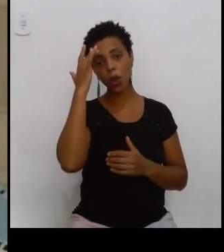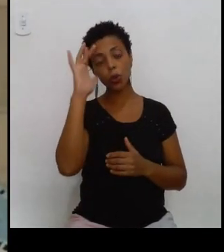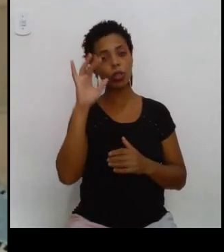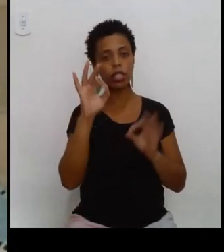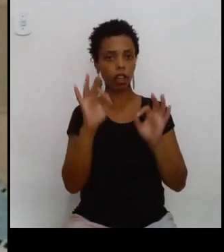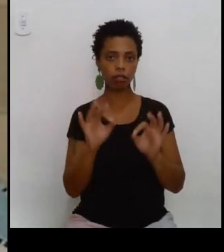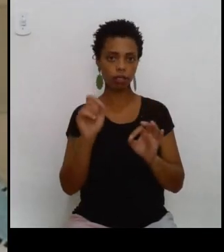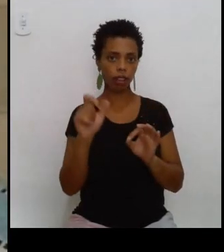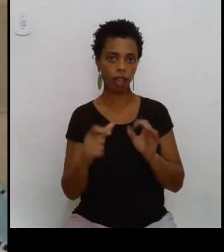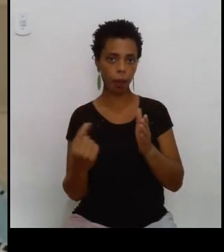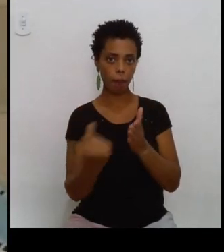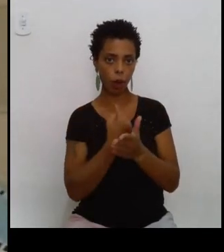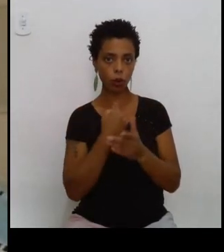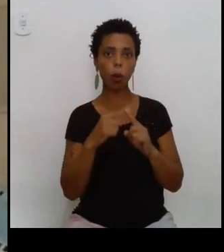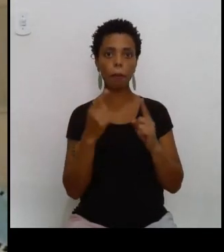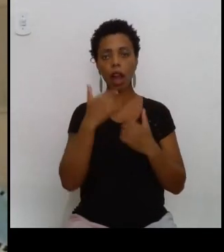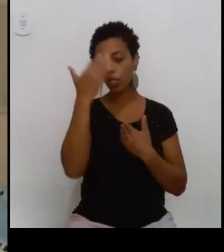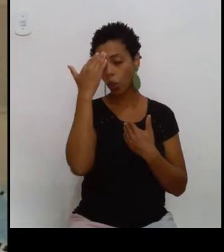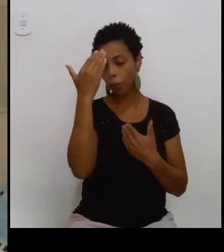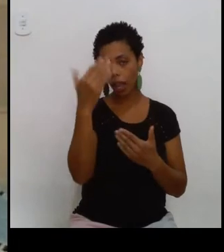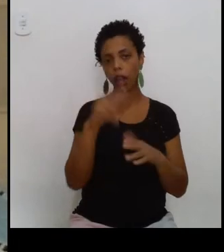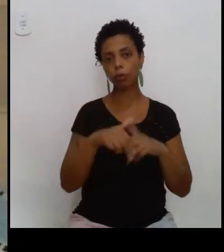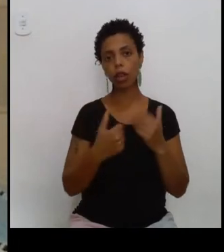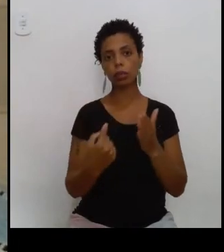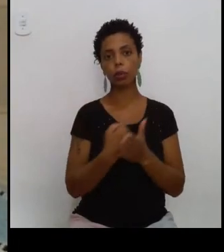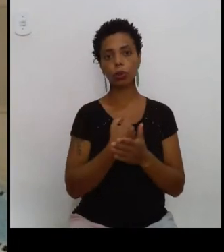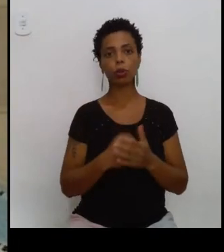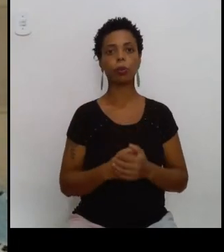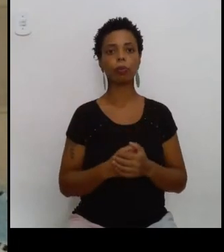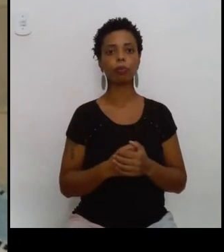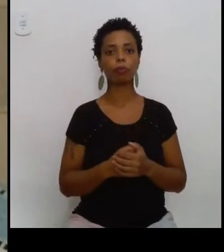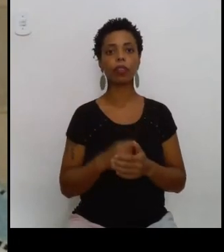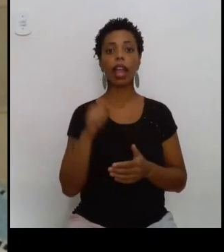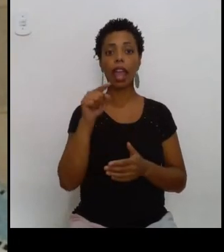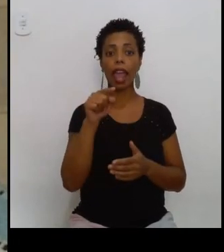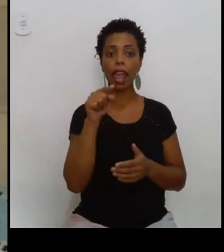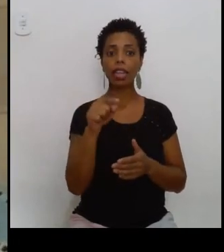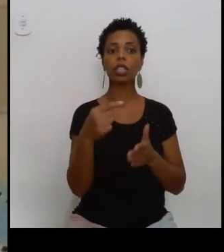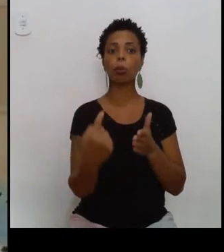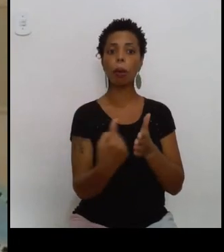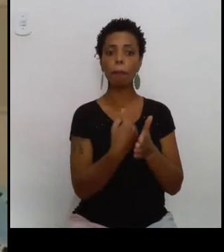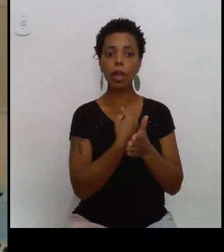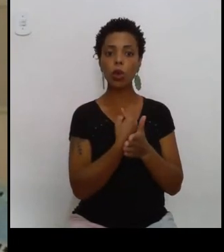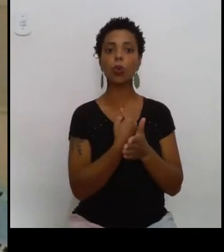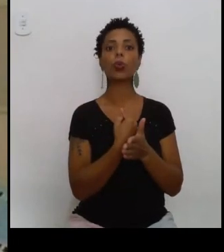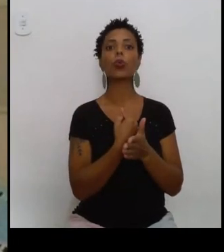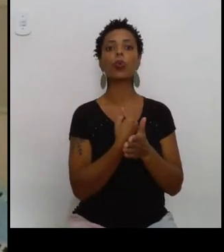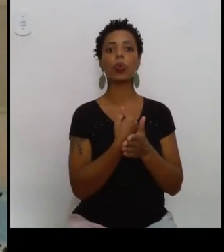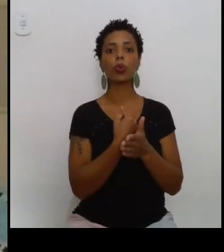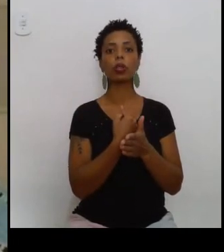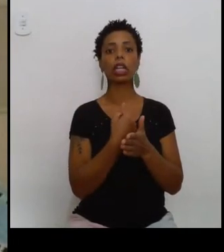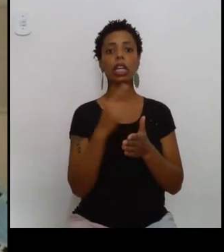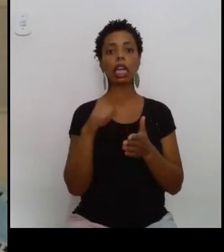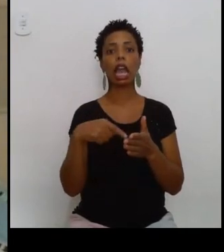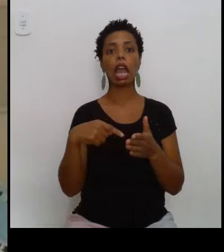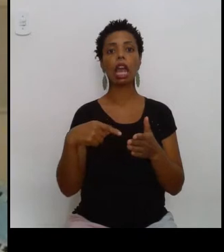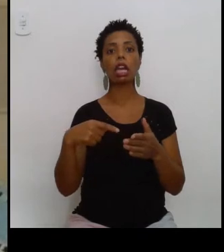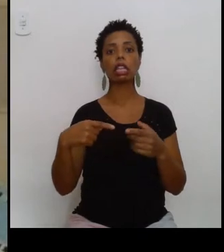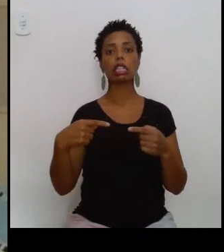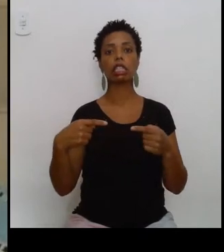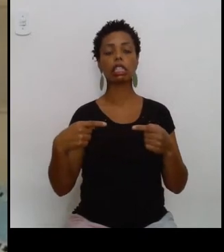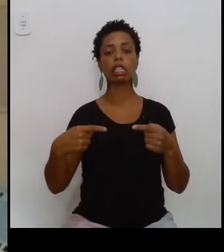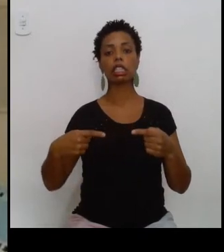mas queria agradecer pergunta eu acho que ela é uma pergunta é de disputa eu acho que talvez